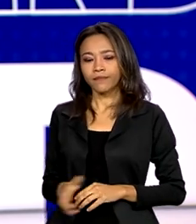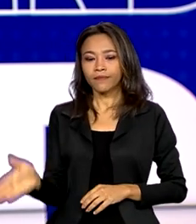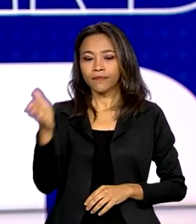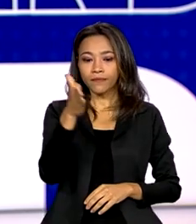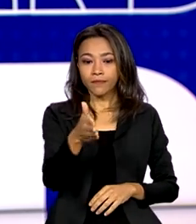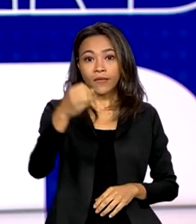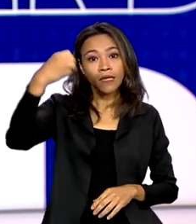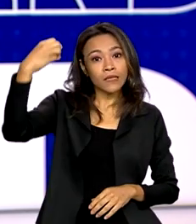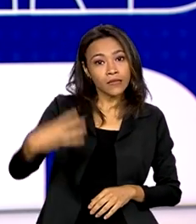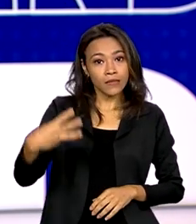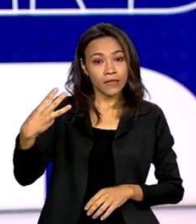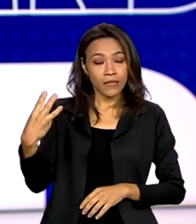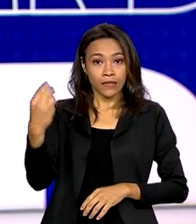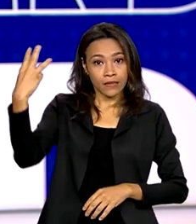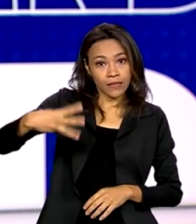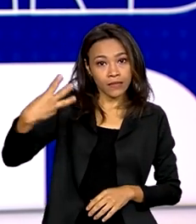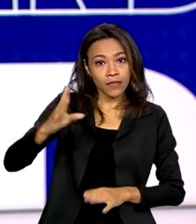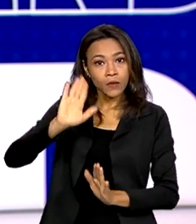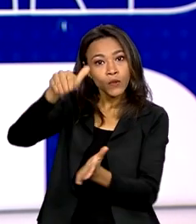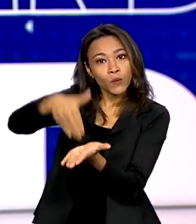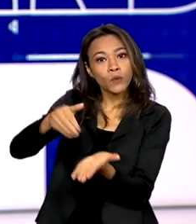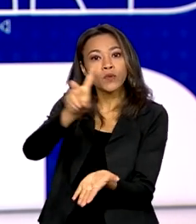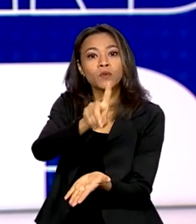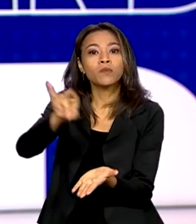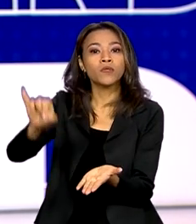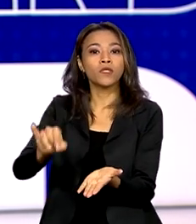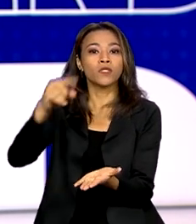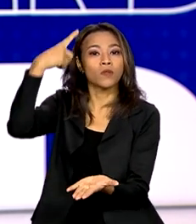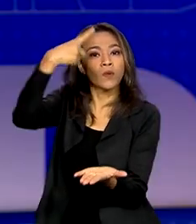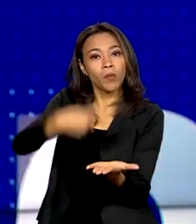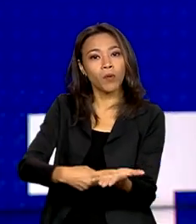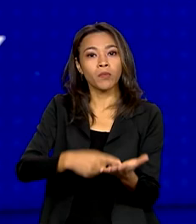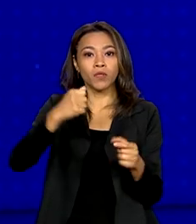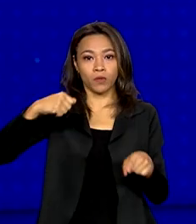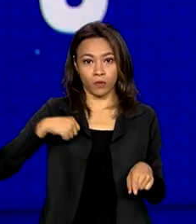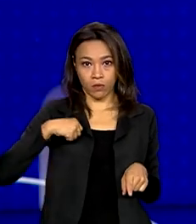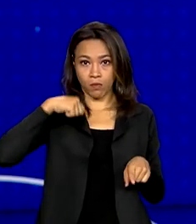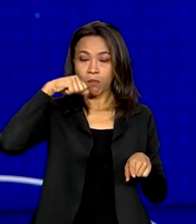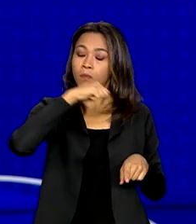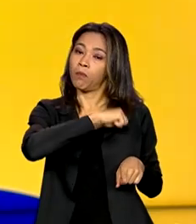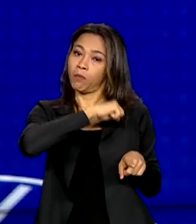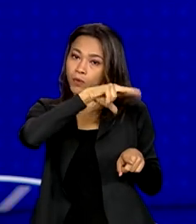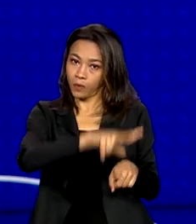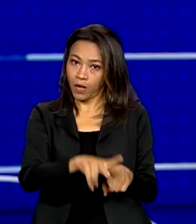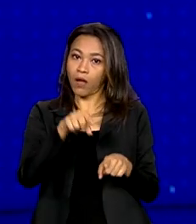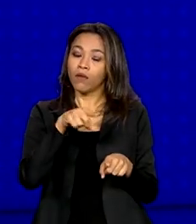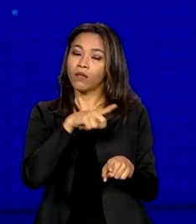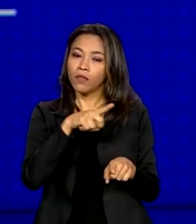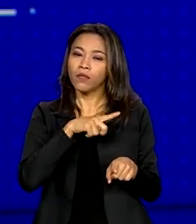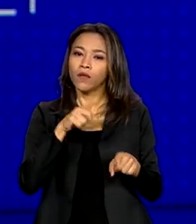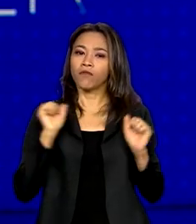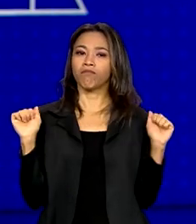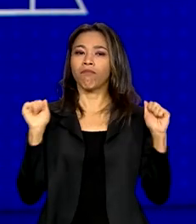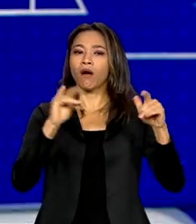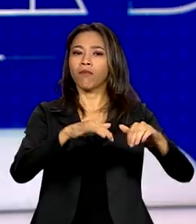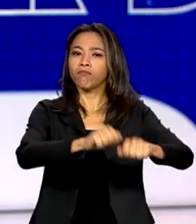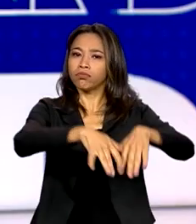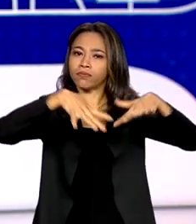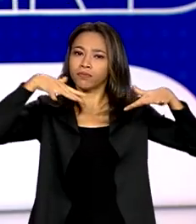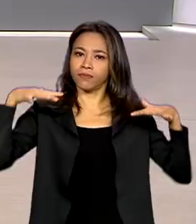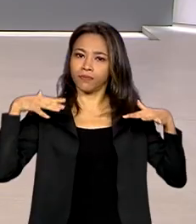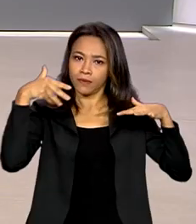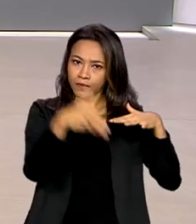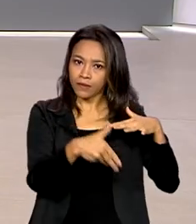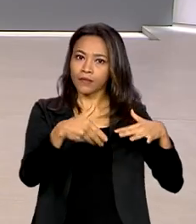E no terceiro e último dia de compromissos oficiais em Portugal, o presidente Lula foi recebido na Assembleia da República em